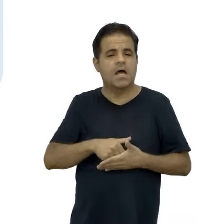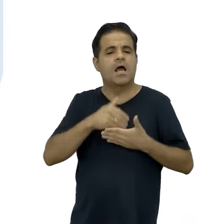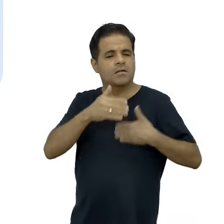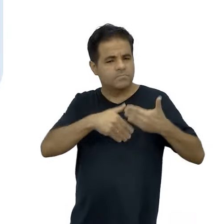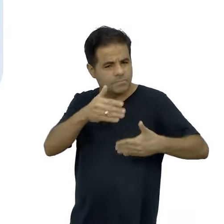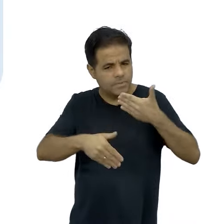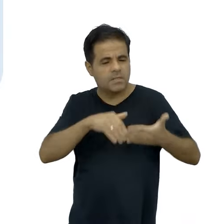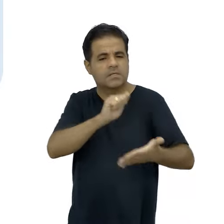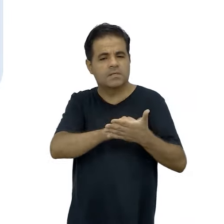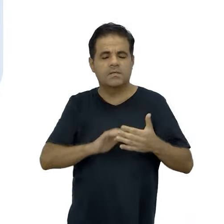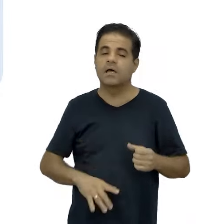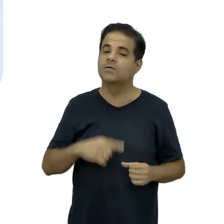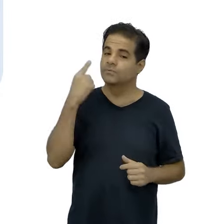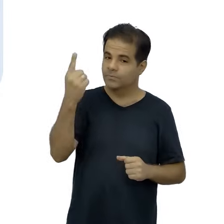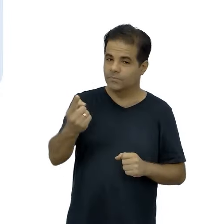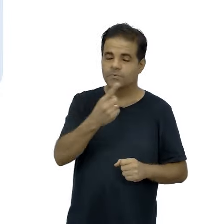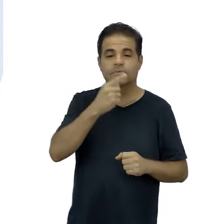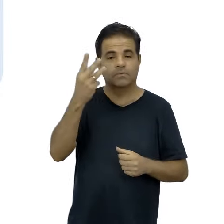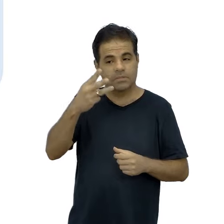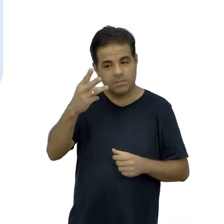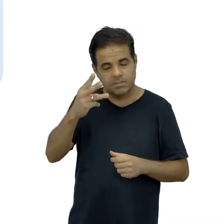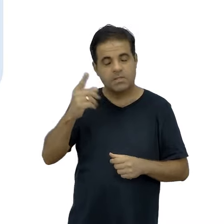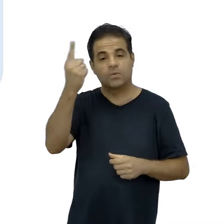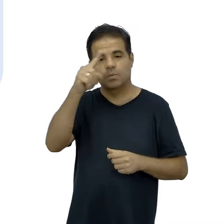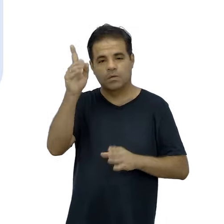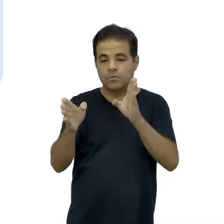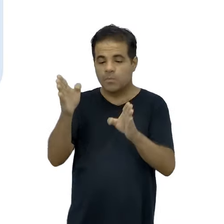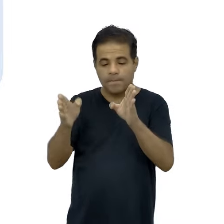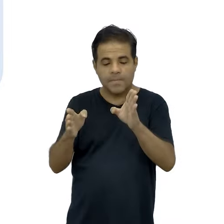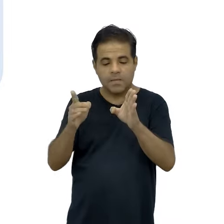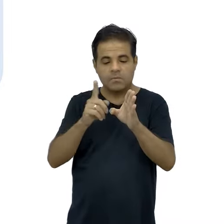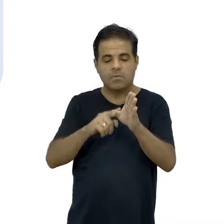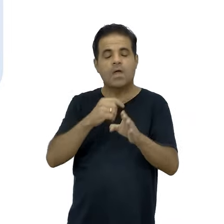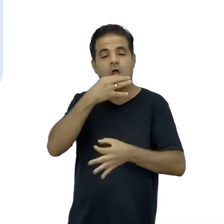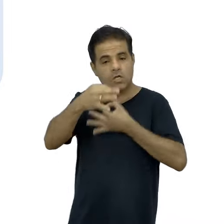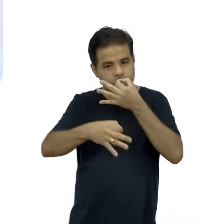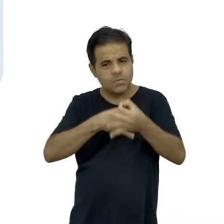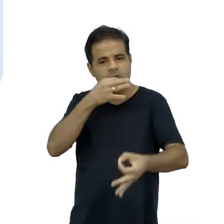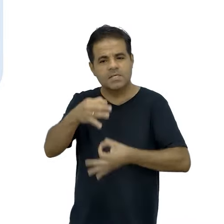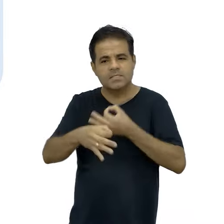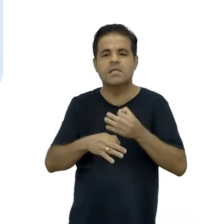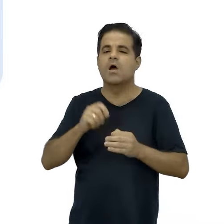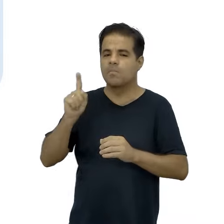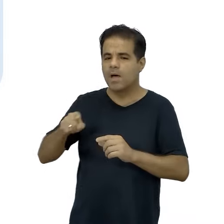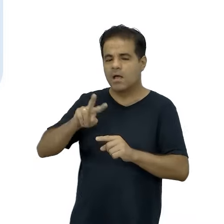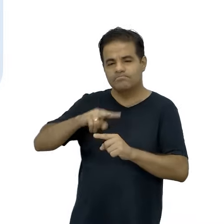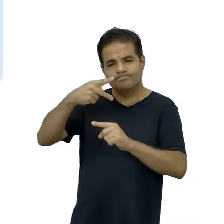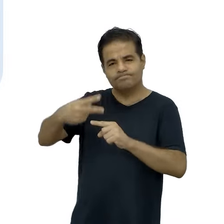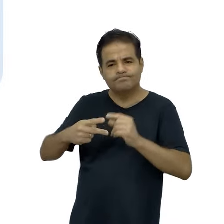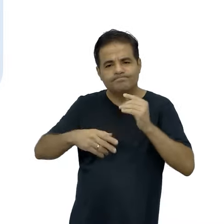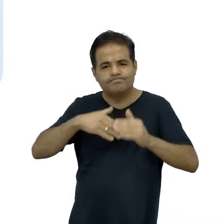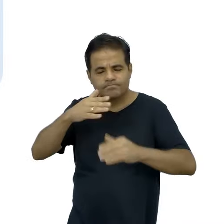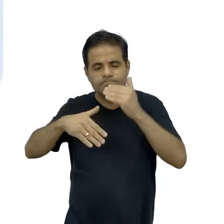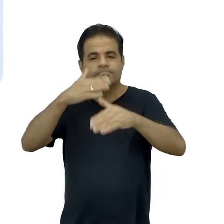de atividade 1. O nosso terceiro e último momento é a nossa sugestão para o